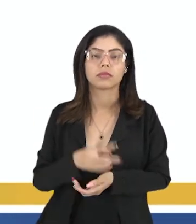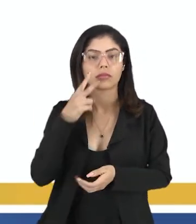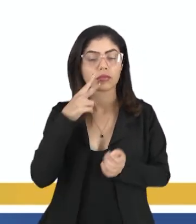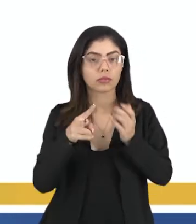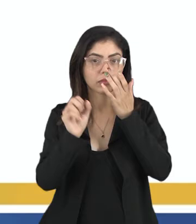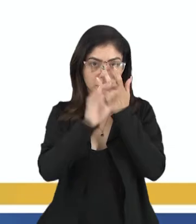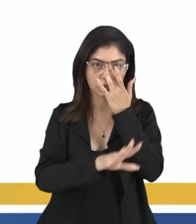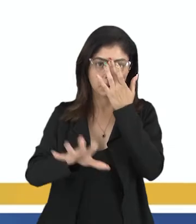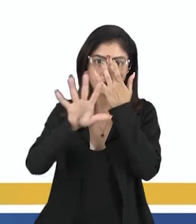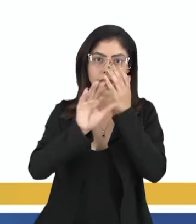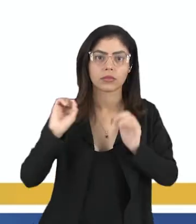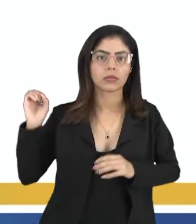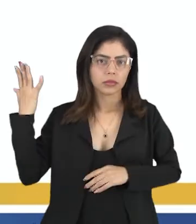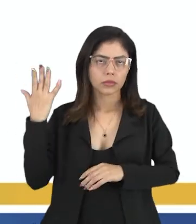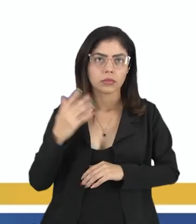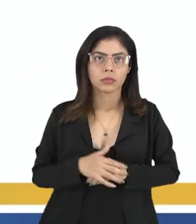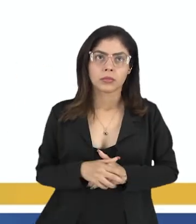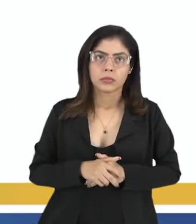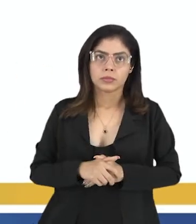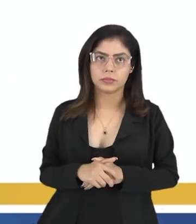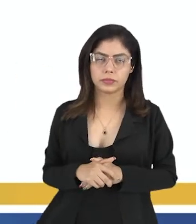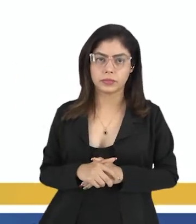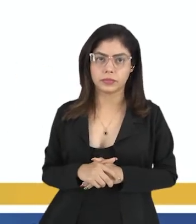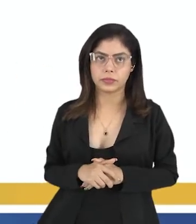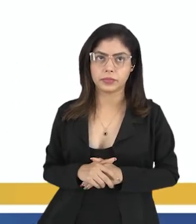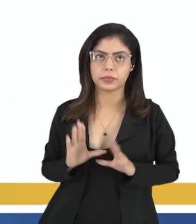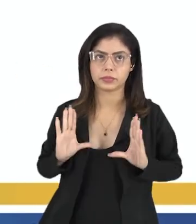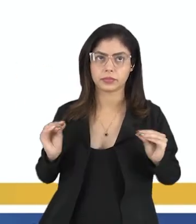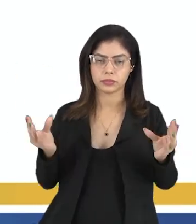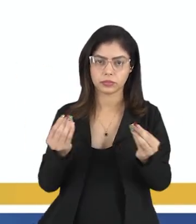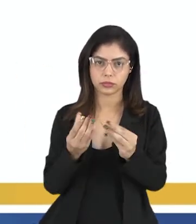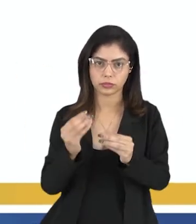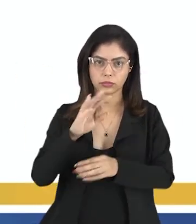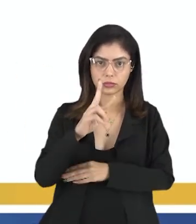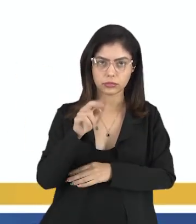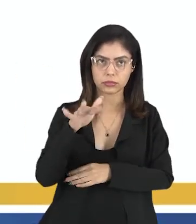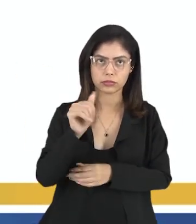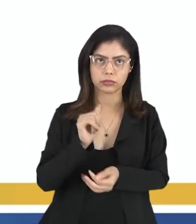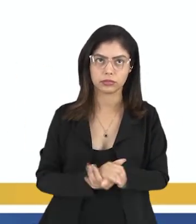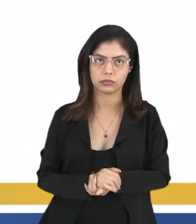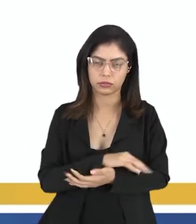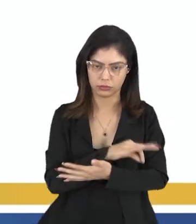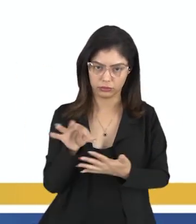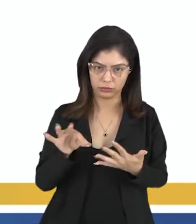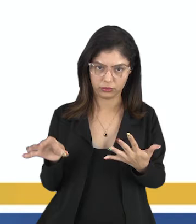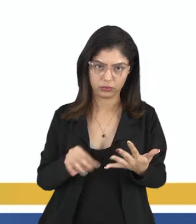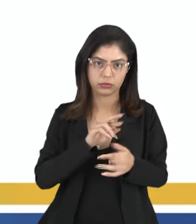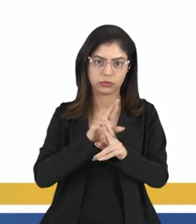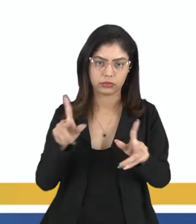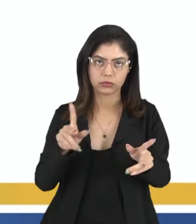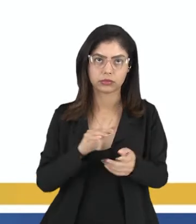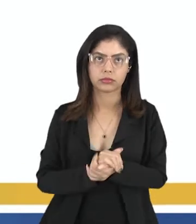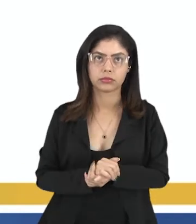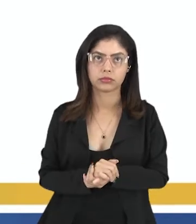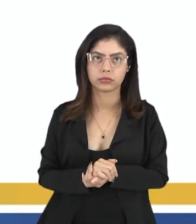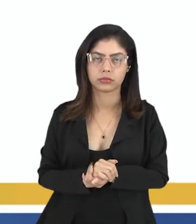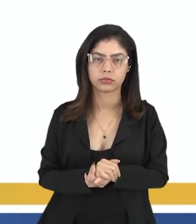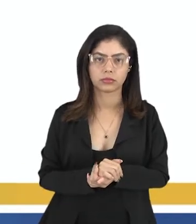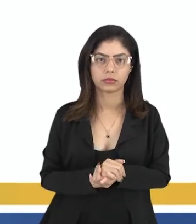aqui de forma geral como que acontece. Nós temos aqui, ó, substância composta, elementos químicos